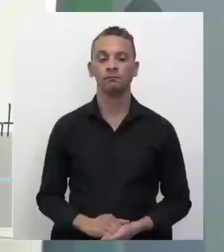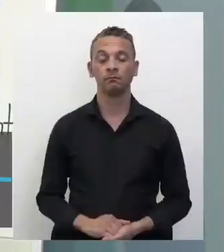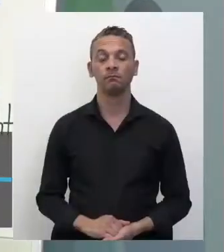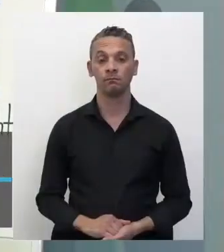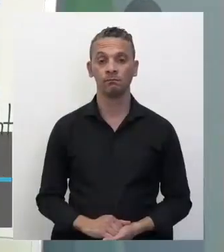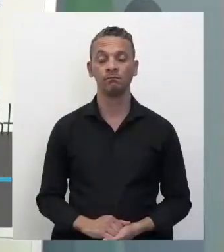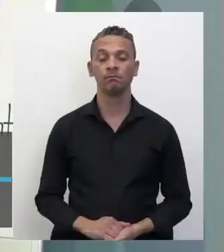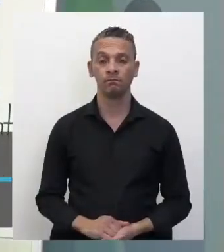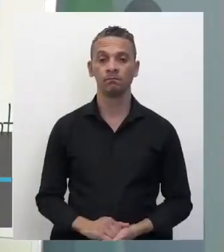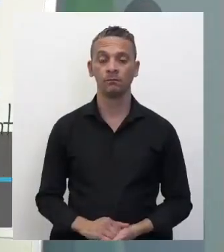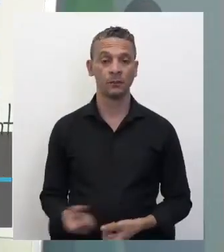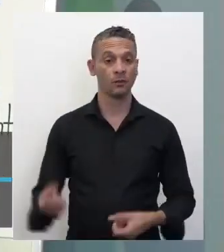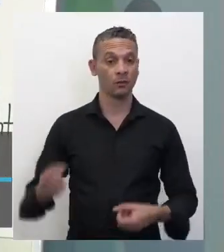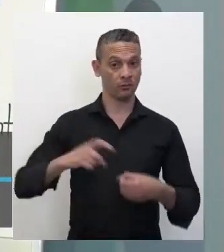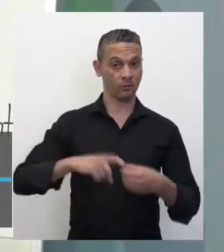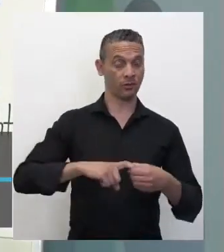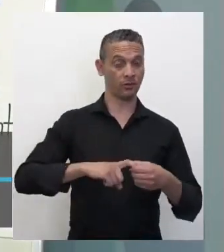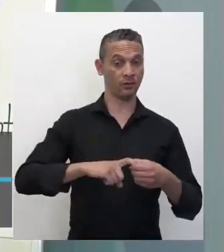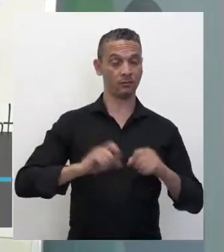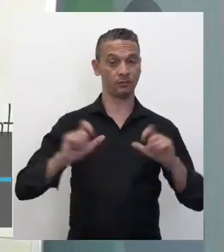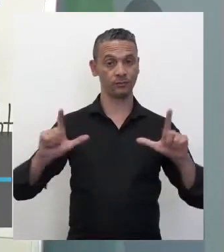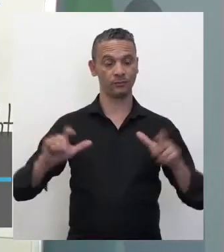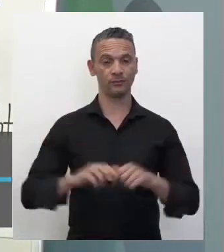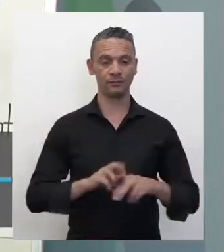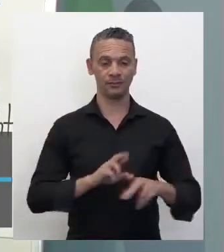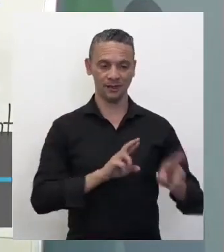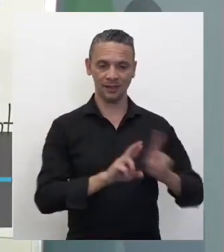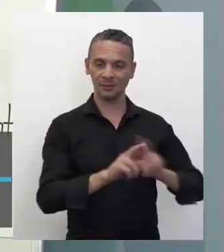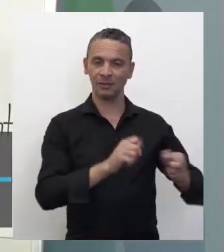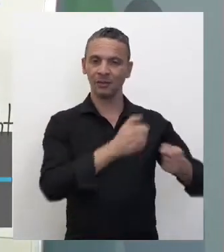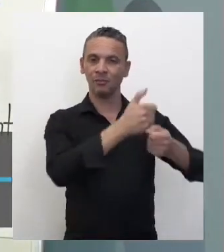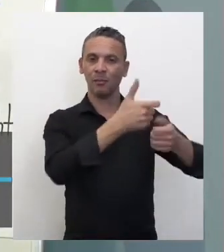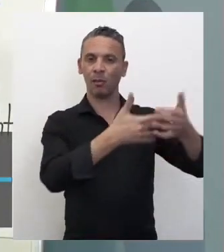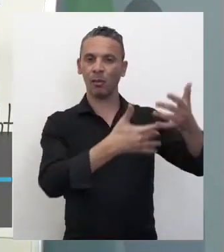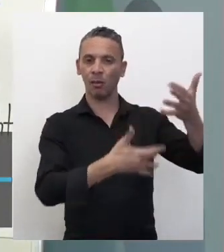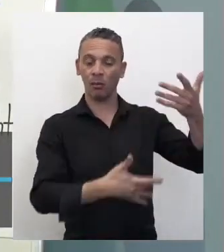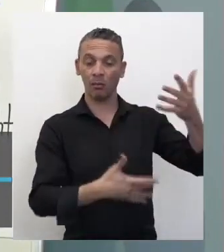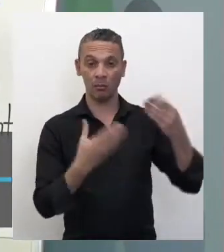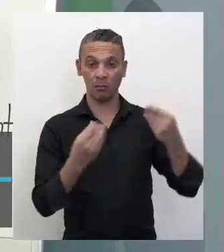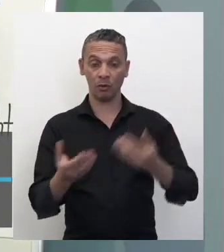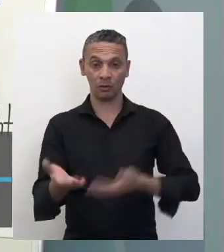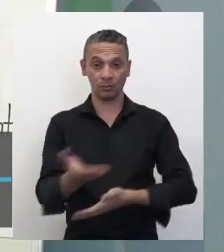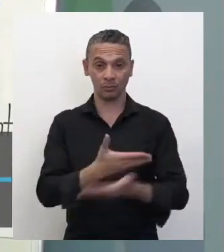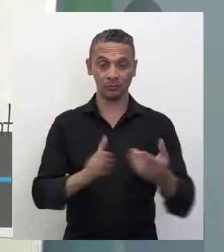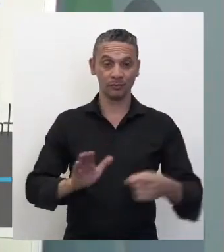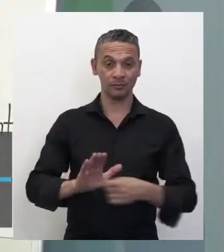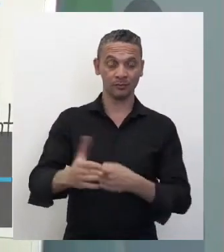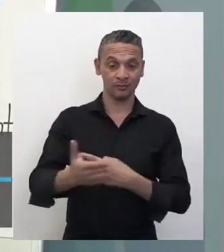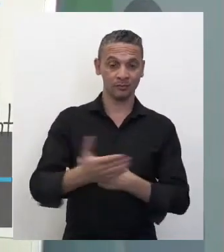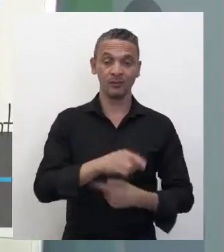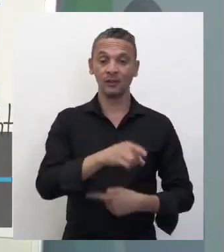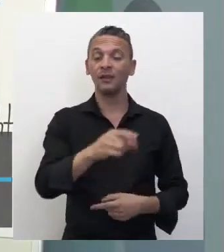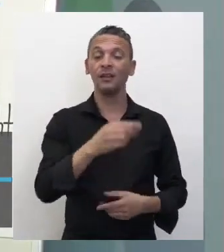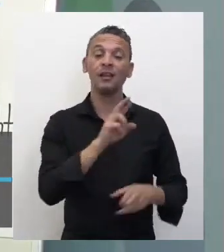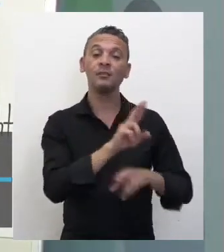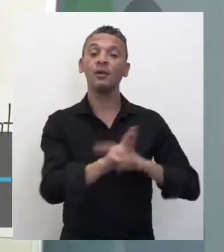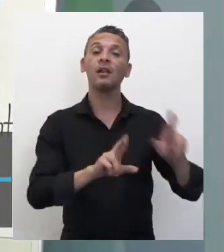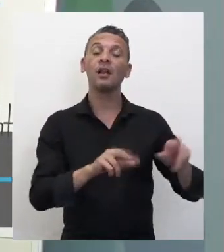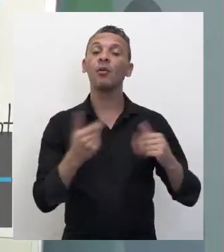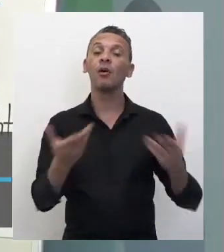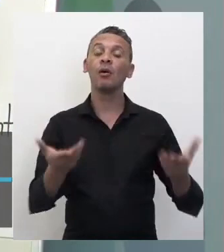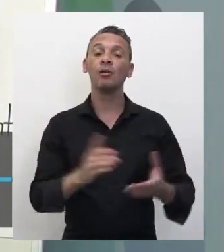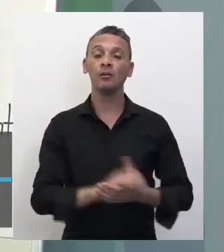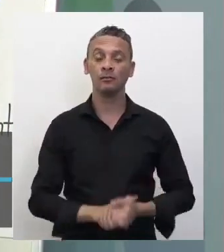Ok, back we are, já voltamos. De bastante resposta, né? O pessoal realmente participou e colaborou com a gente. O que você tem aí que você